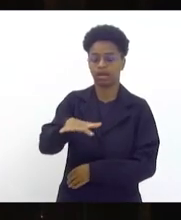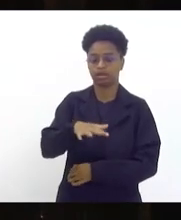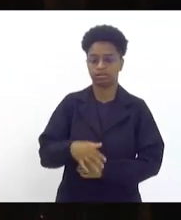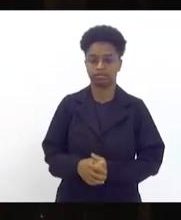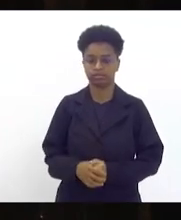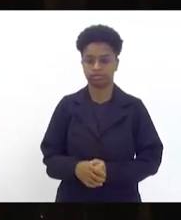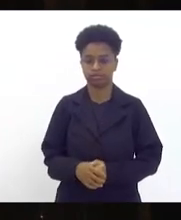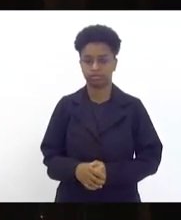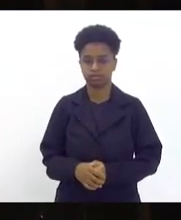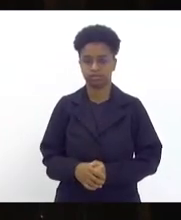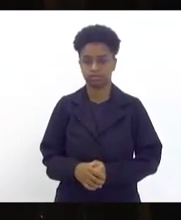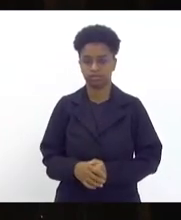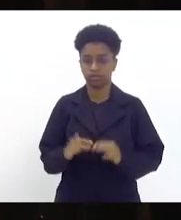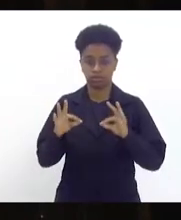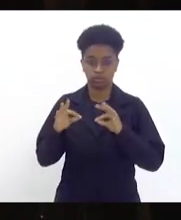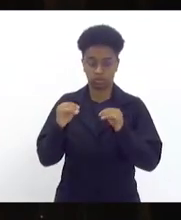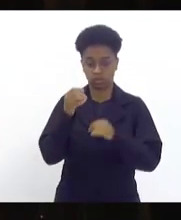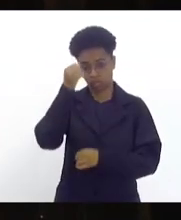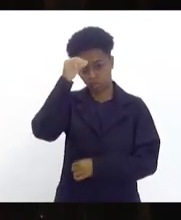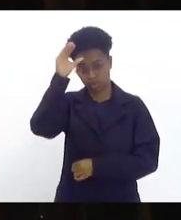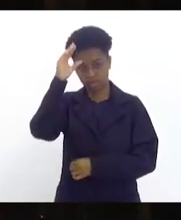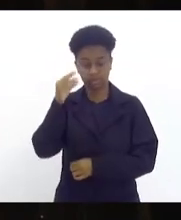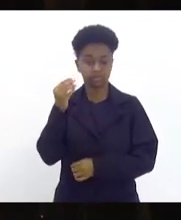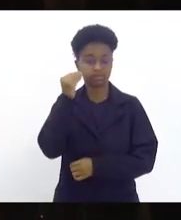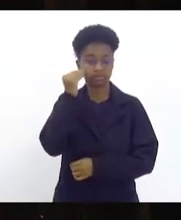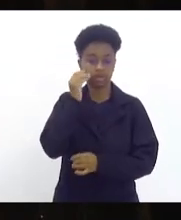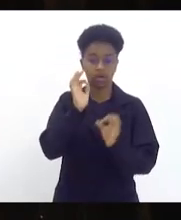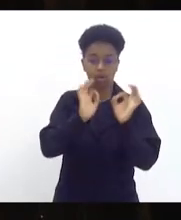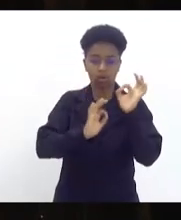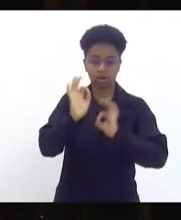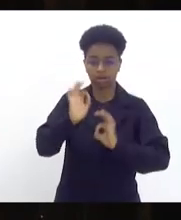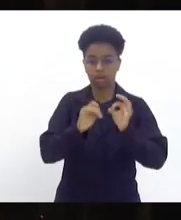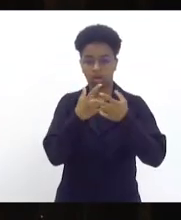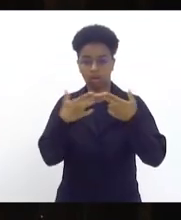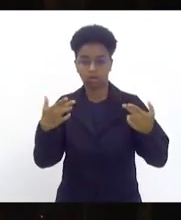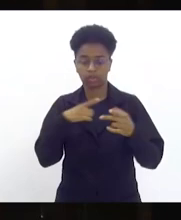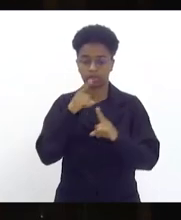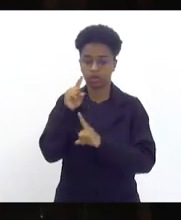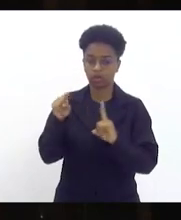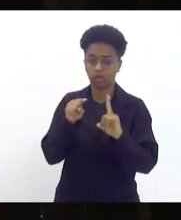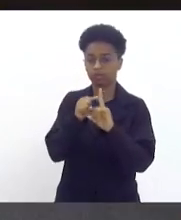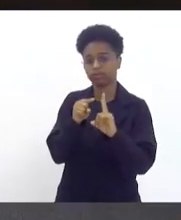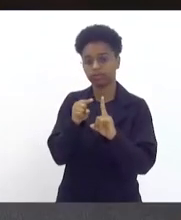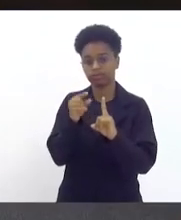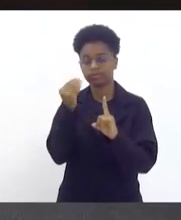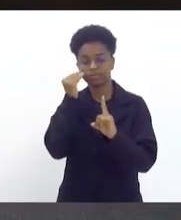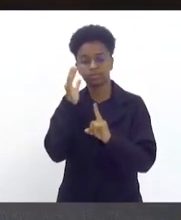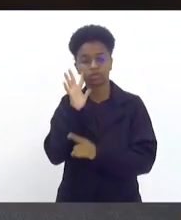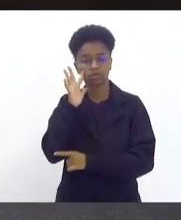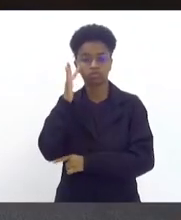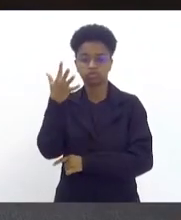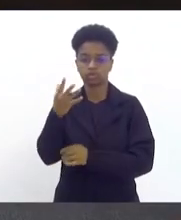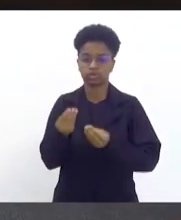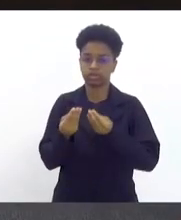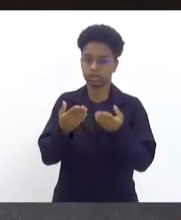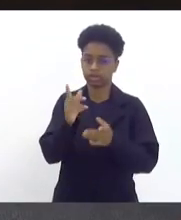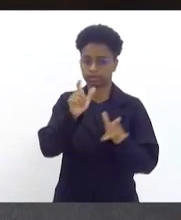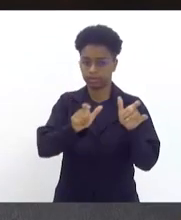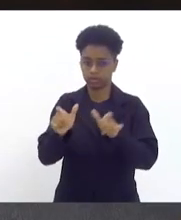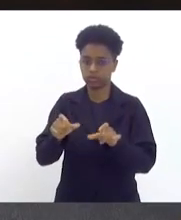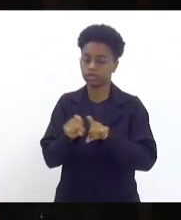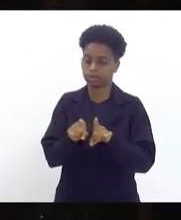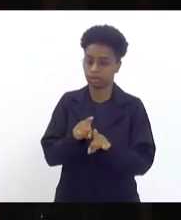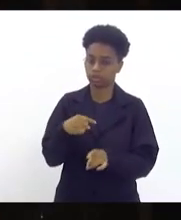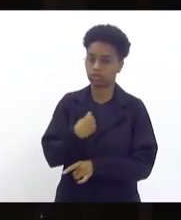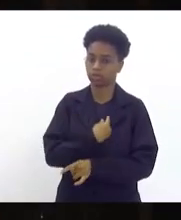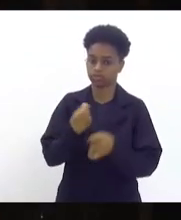tá dos conhecimentos para sentar e fazer formular alguma coisa um objetivo para ter uma solução para essas pessoas é isso e para